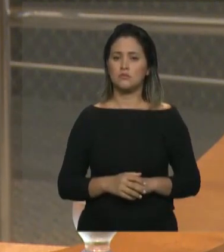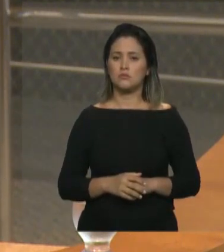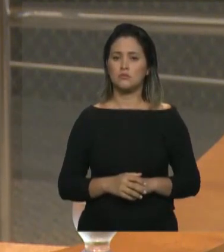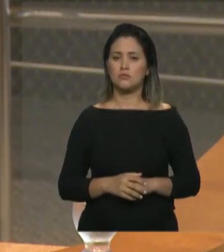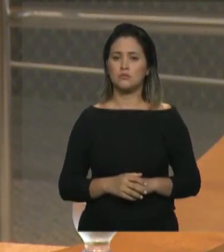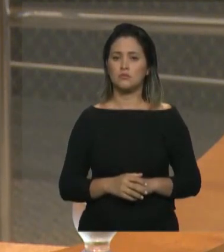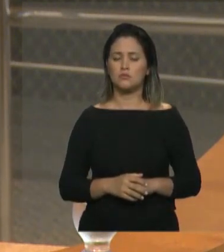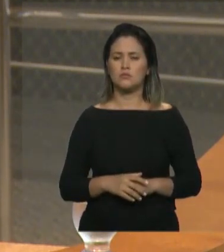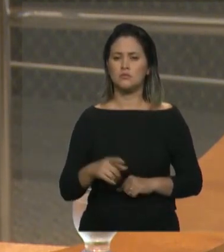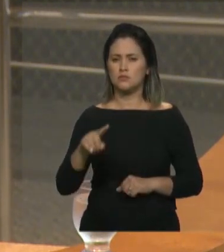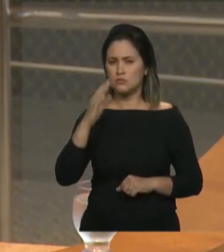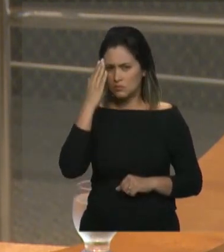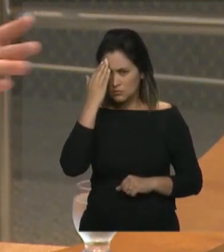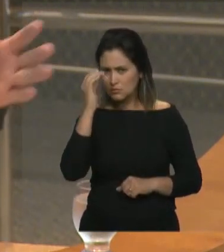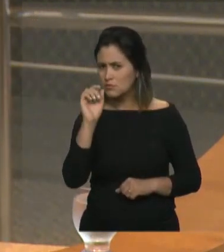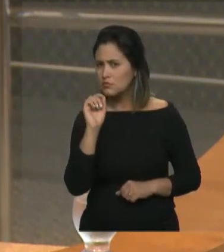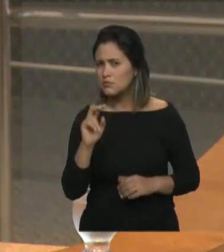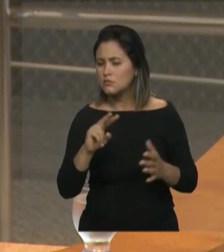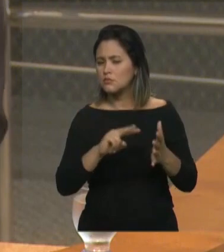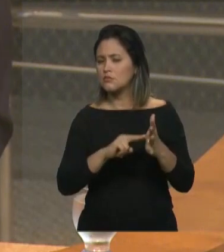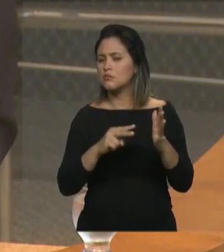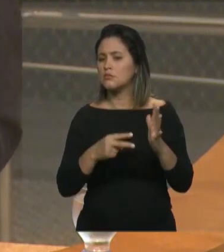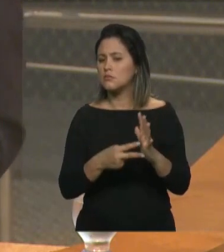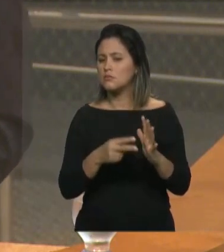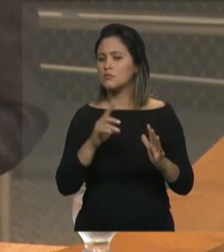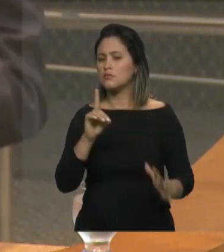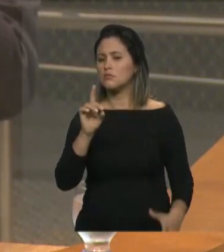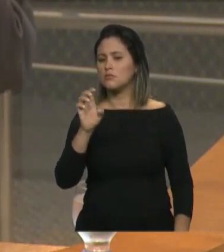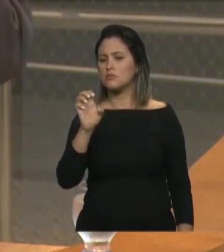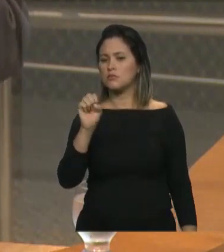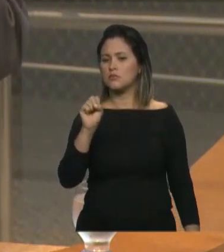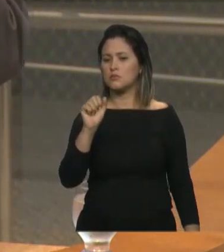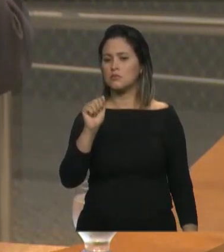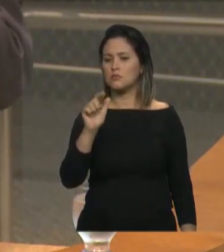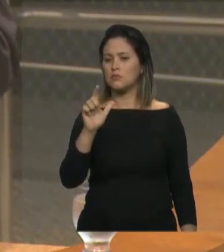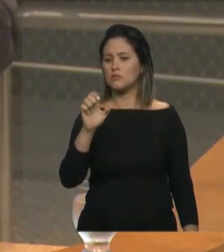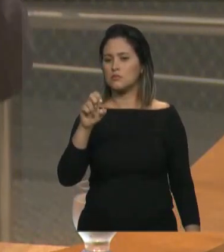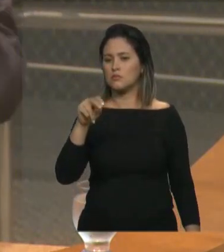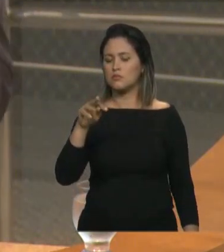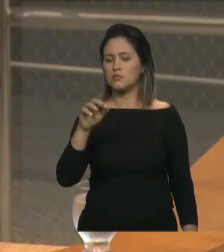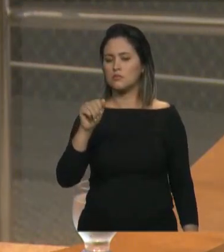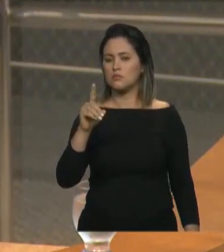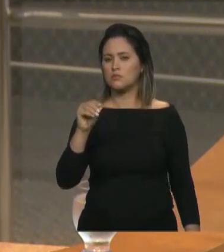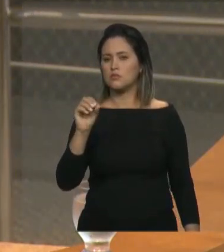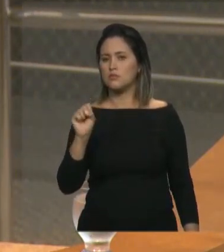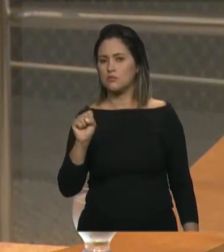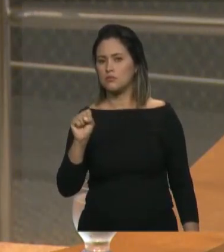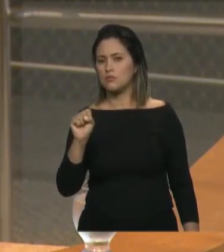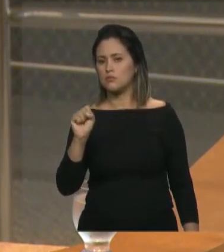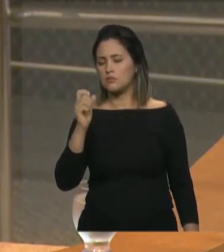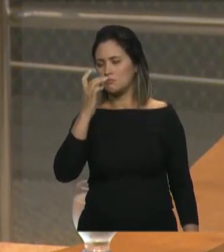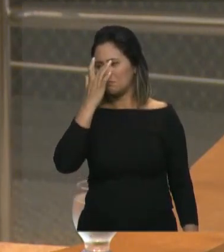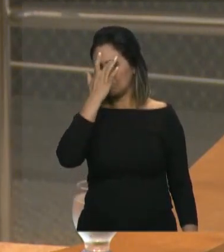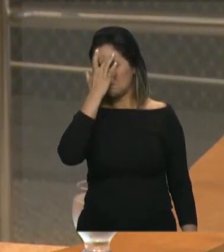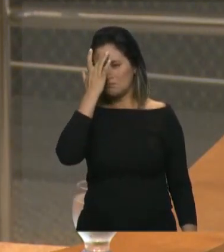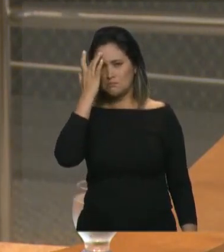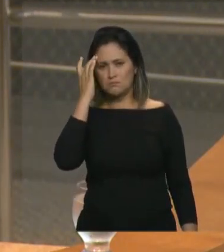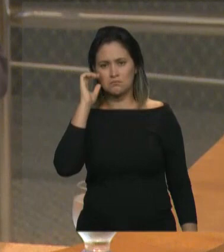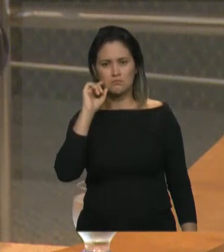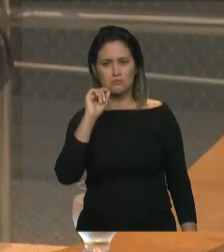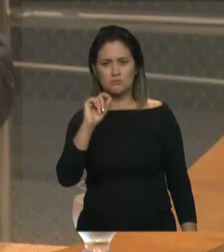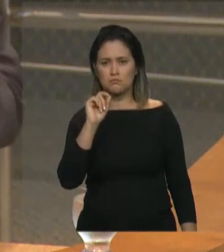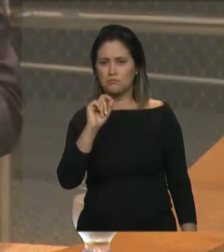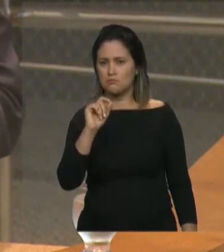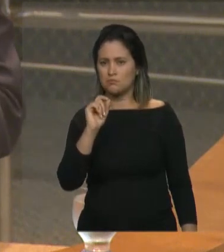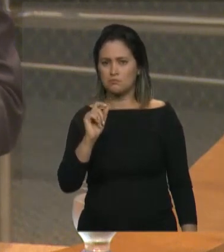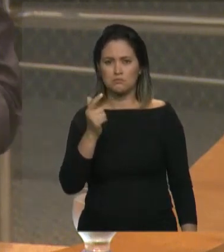E sabe o que é desalentados? Eu sei que sabem. São as pessoas que perderam qualquer sonho, qualquer esperança de buscarem emprego,